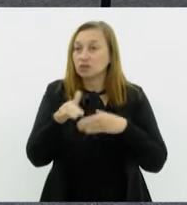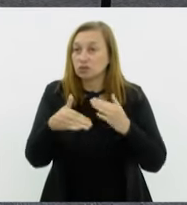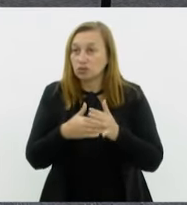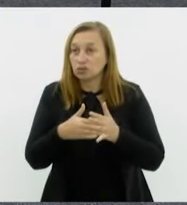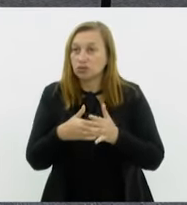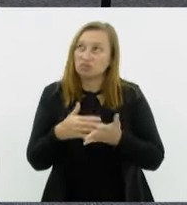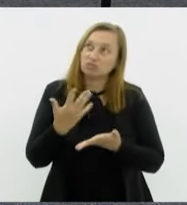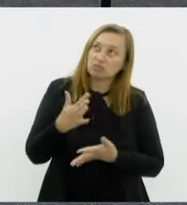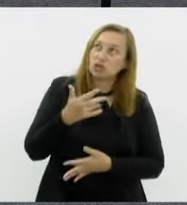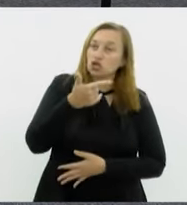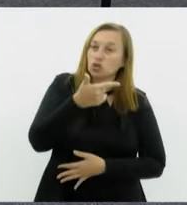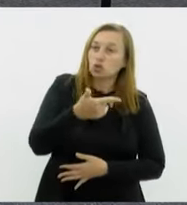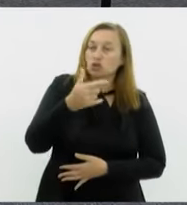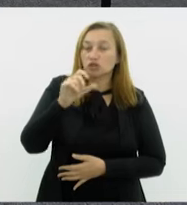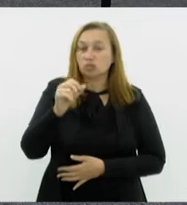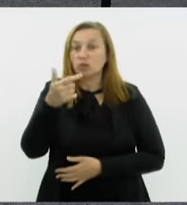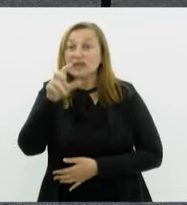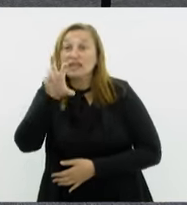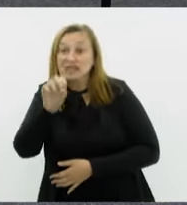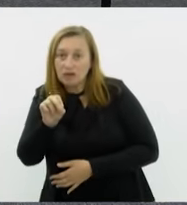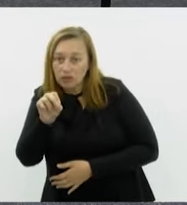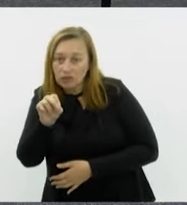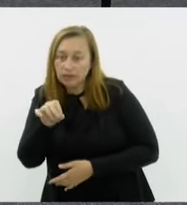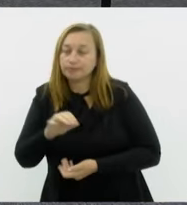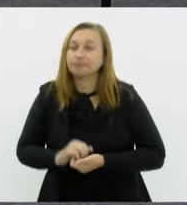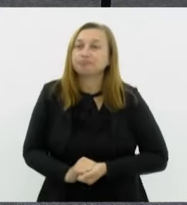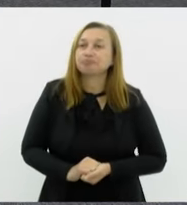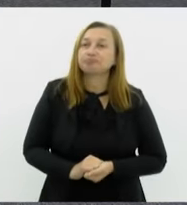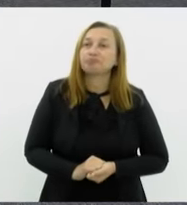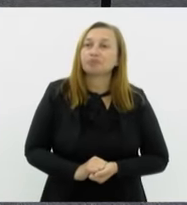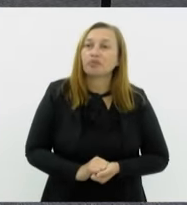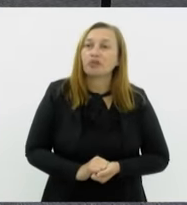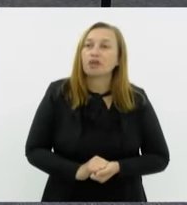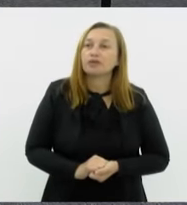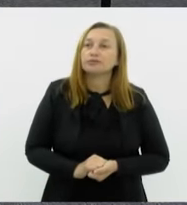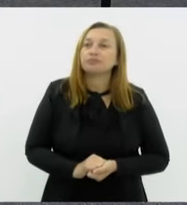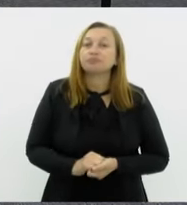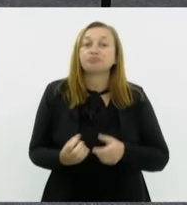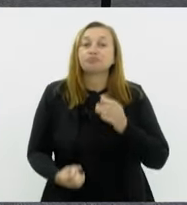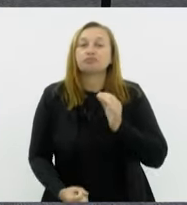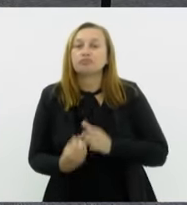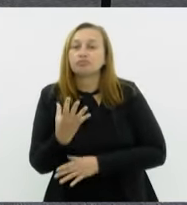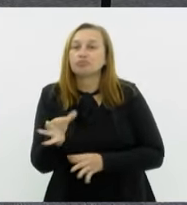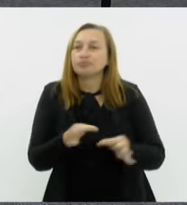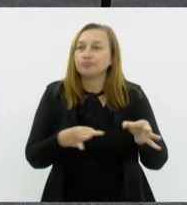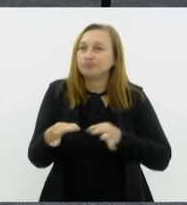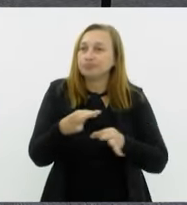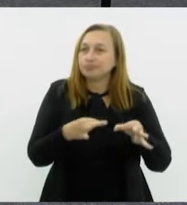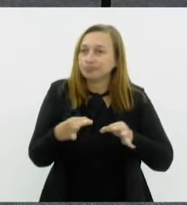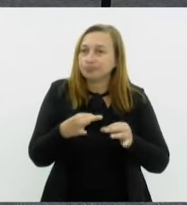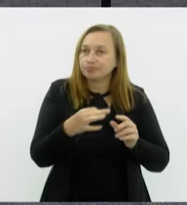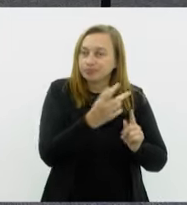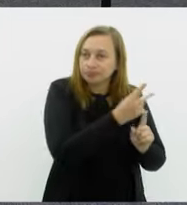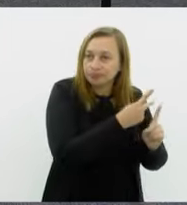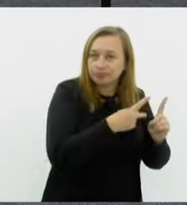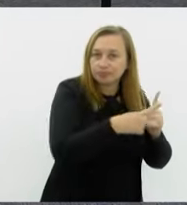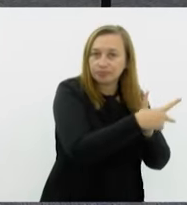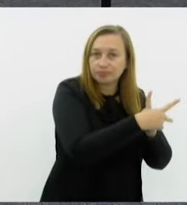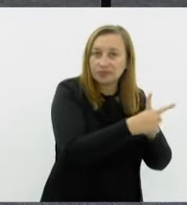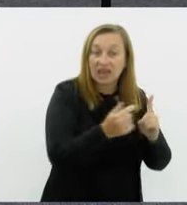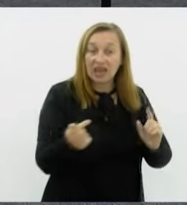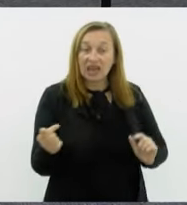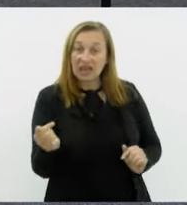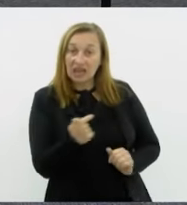dar lá por 2050. E se criou o plano previdenciário. Este está em